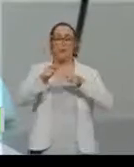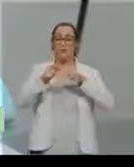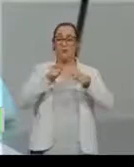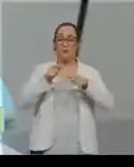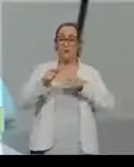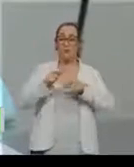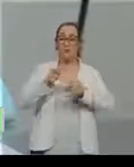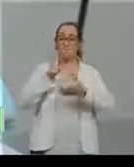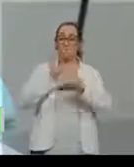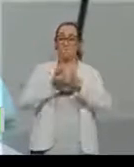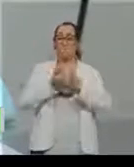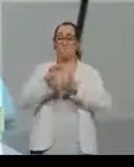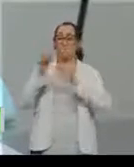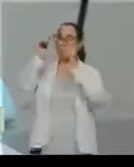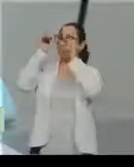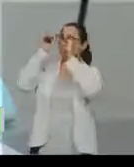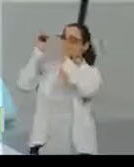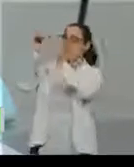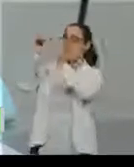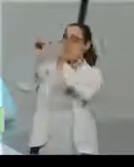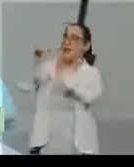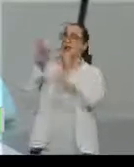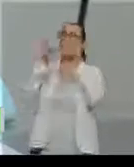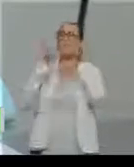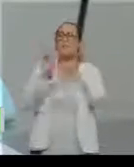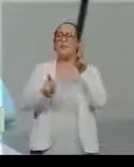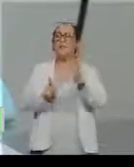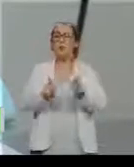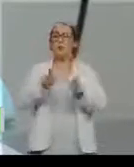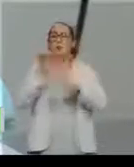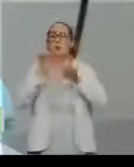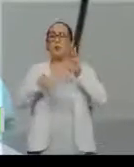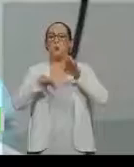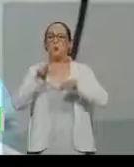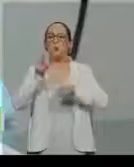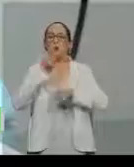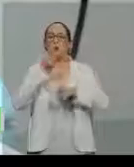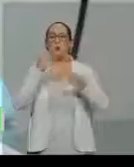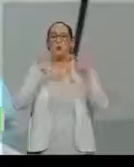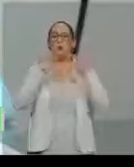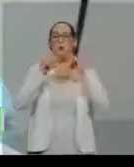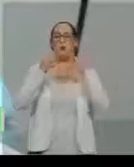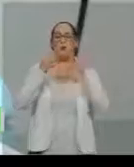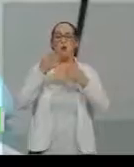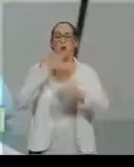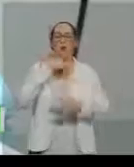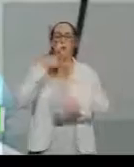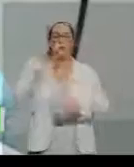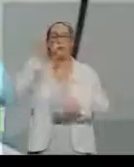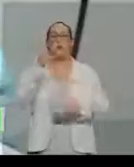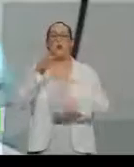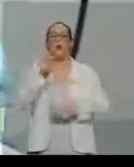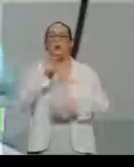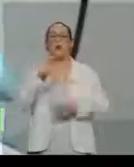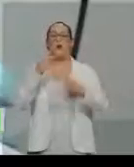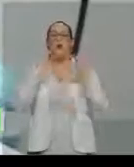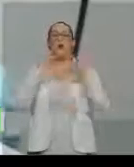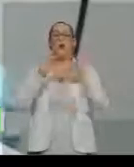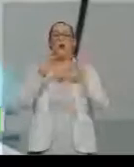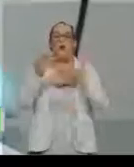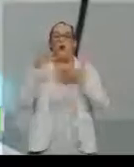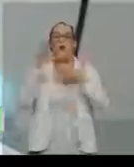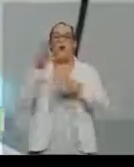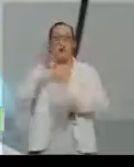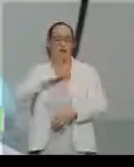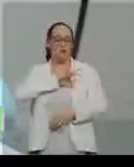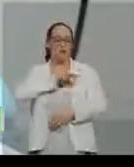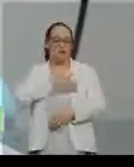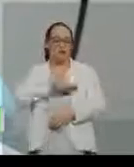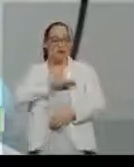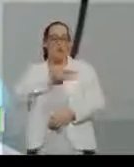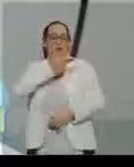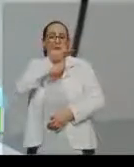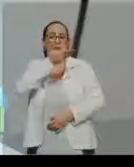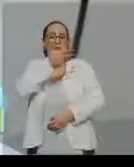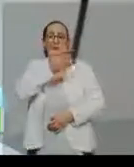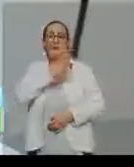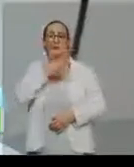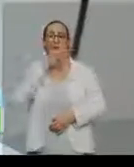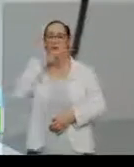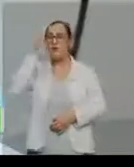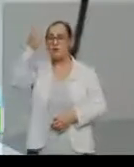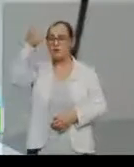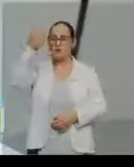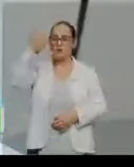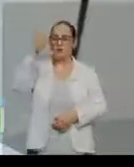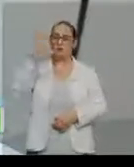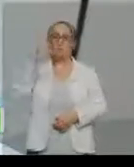as pessoas muitas vezes não reclamavam por melhorias, não buscavam melhores salários, né? Não mudavam de emprego justamente para não parecer